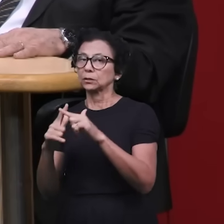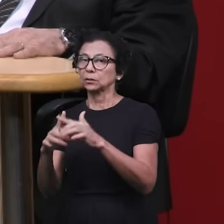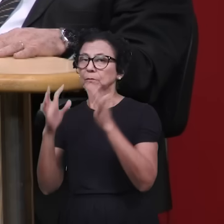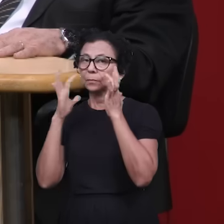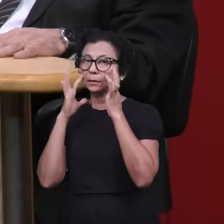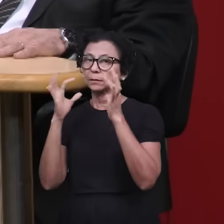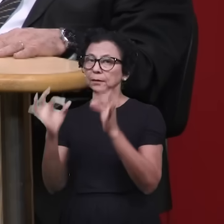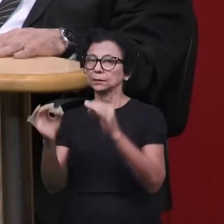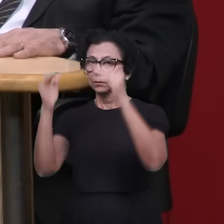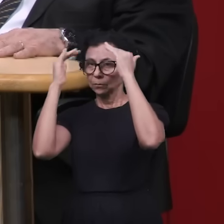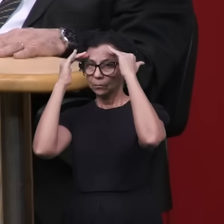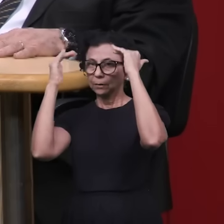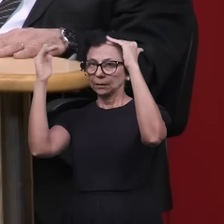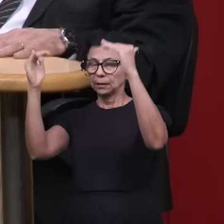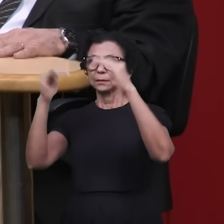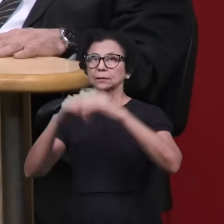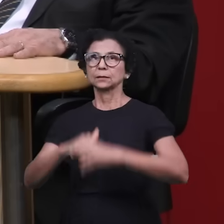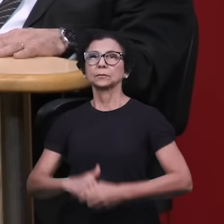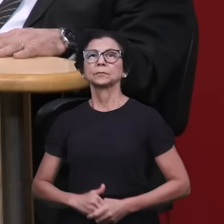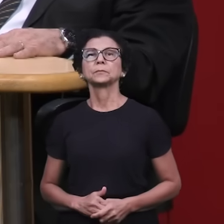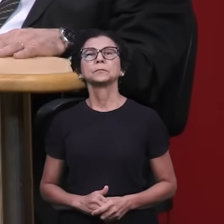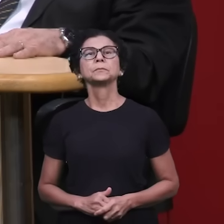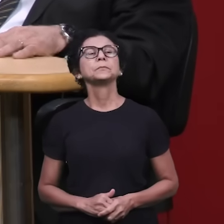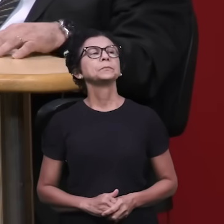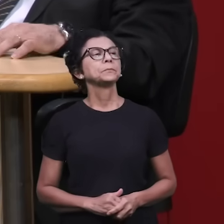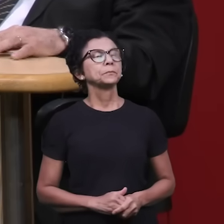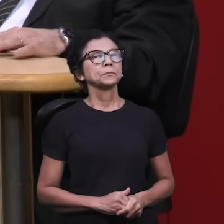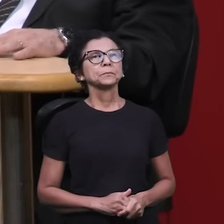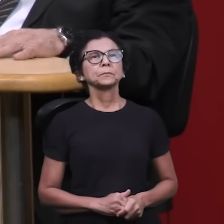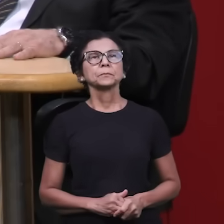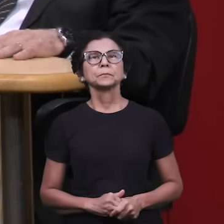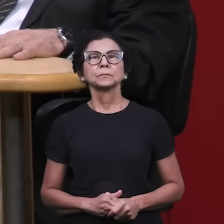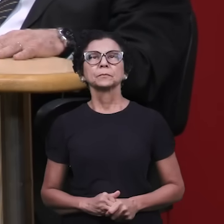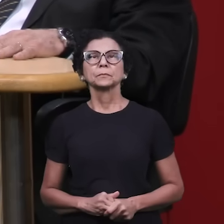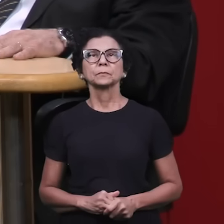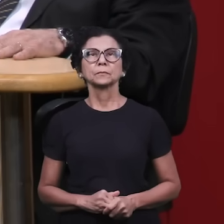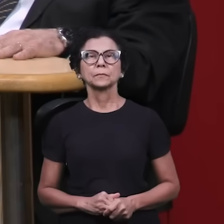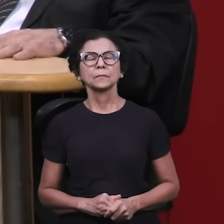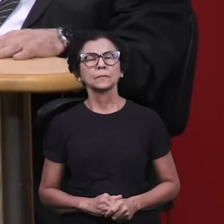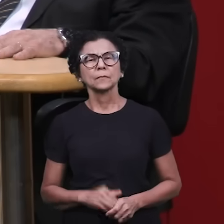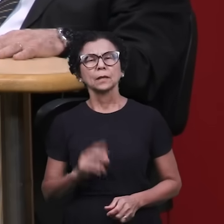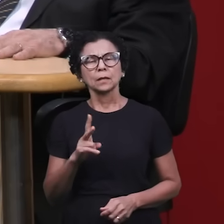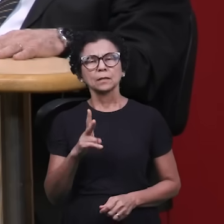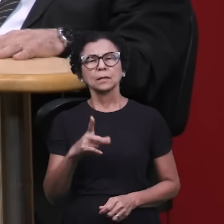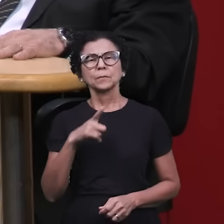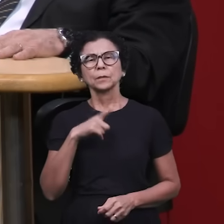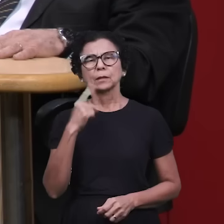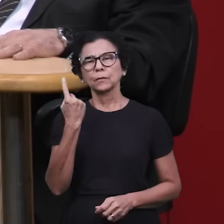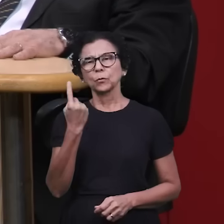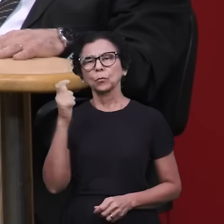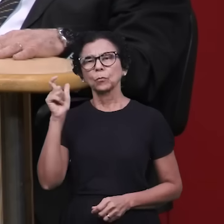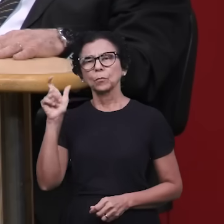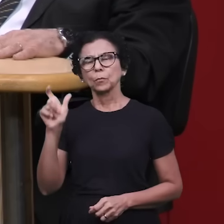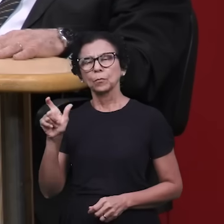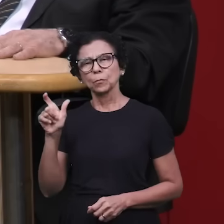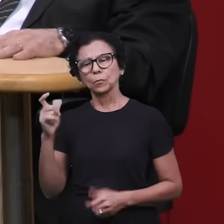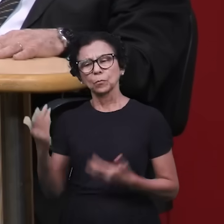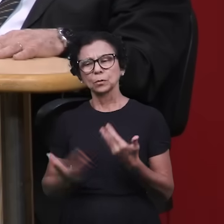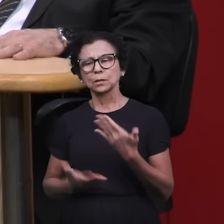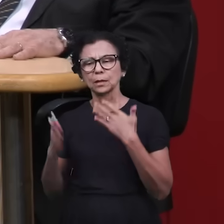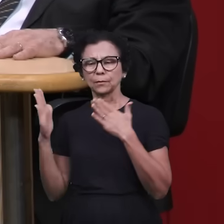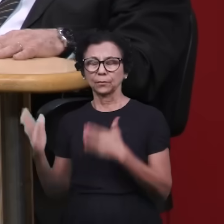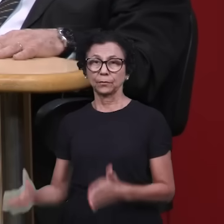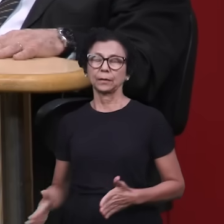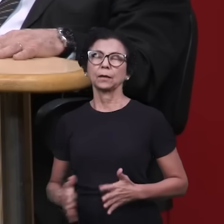em todas as épocas. É um remanescente fiel, né? Exatamente, um remanescente. Sempre teve um remanescente. Sempre teve um remanescente fiel. Mesmo naqueles antes,